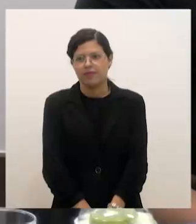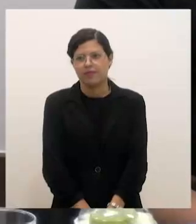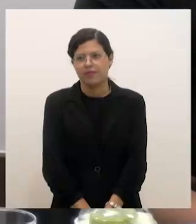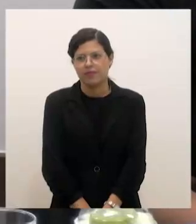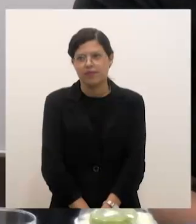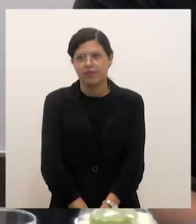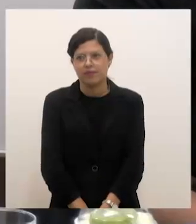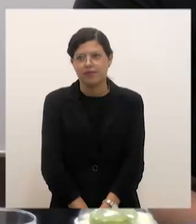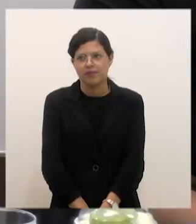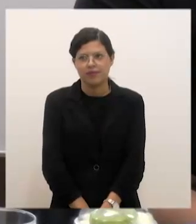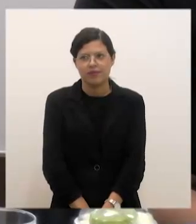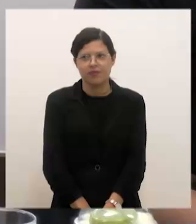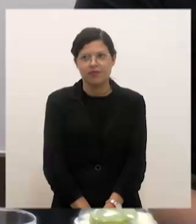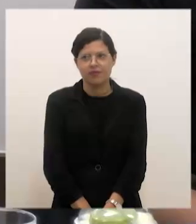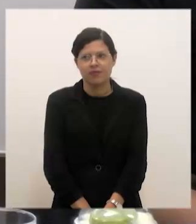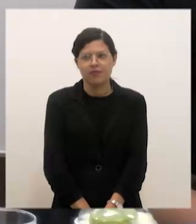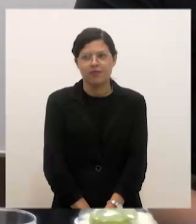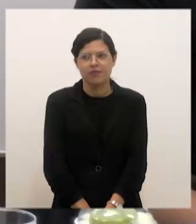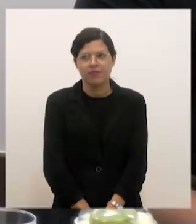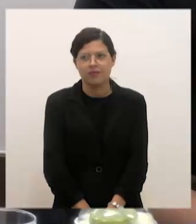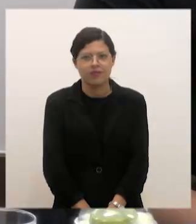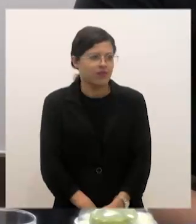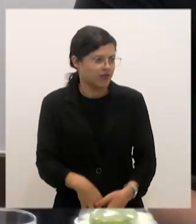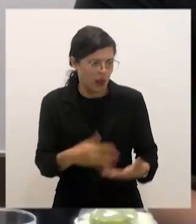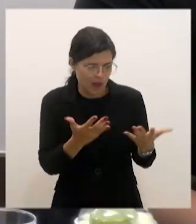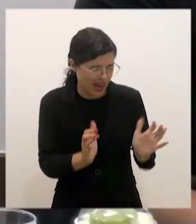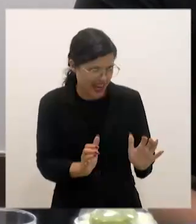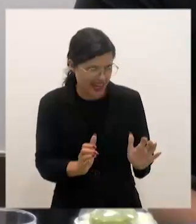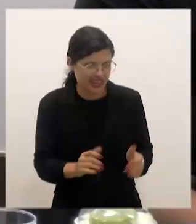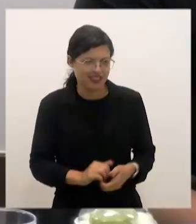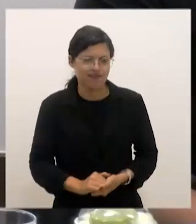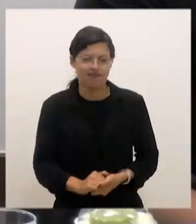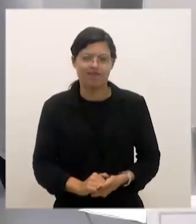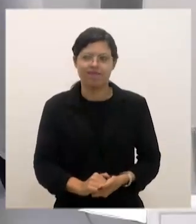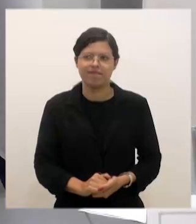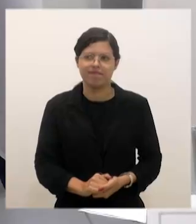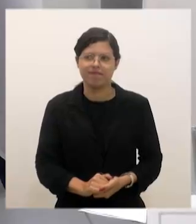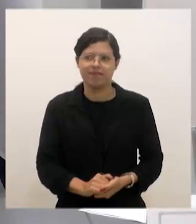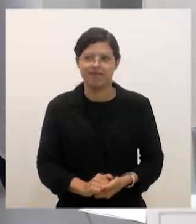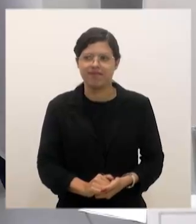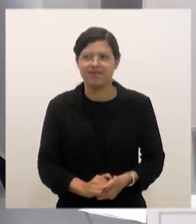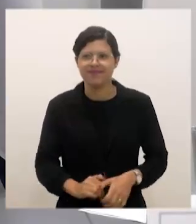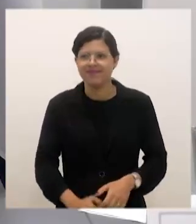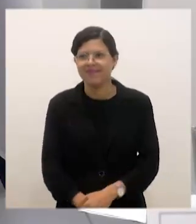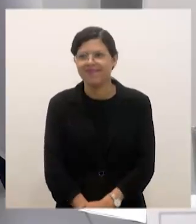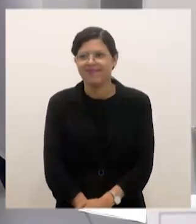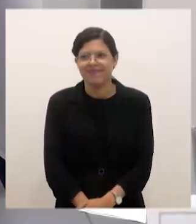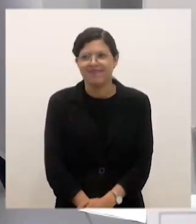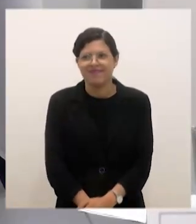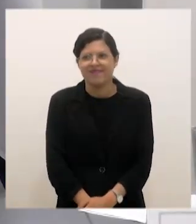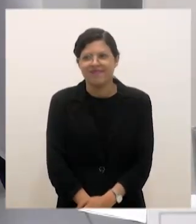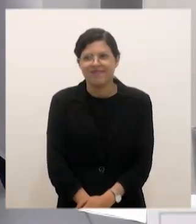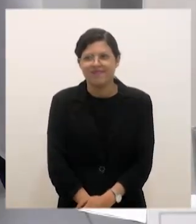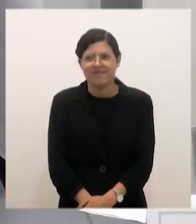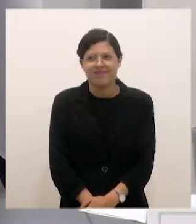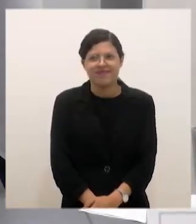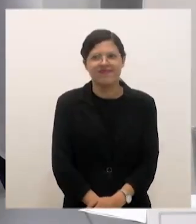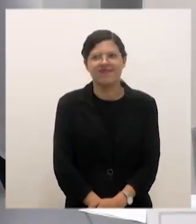Deputado Cozzolino, não quer convencer? Deixa. Não, Como é que é? Fui.